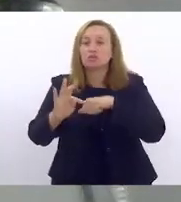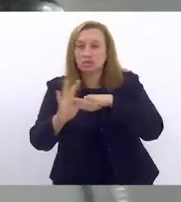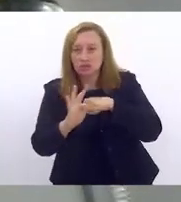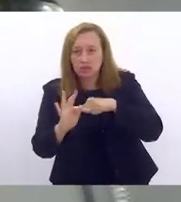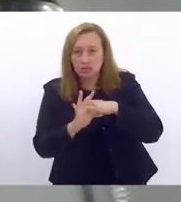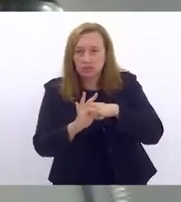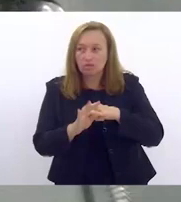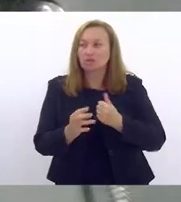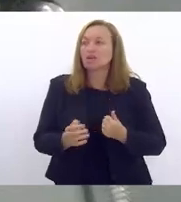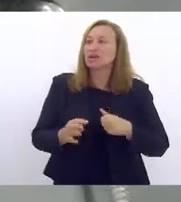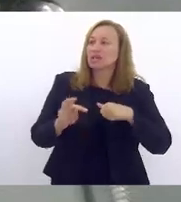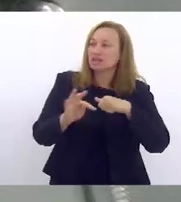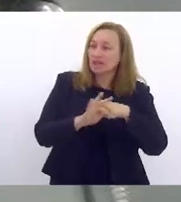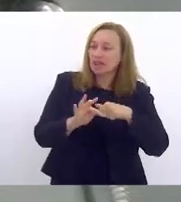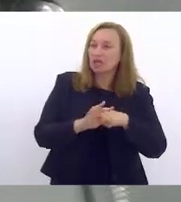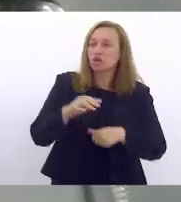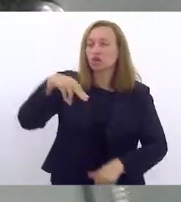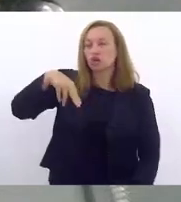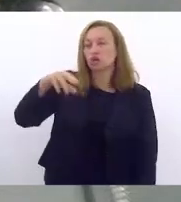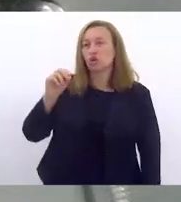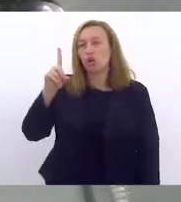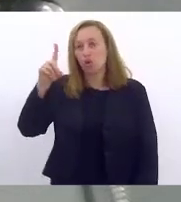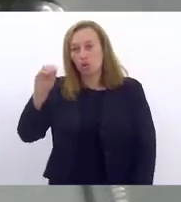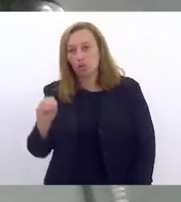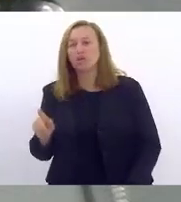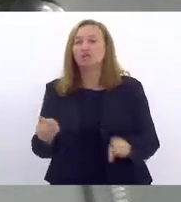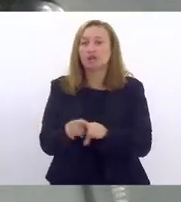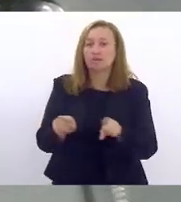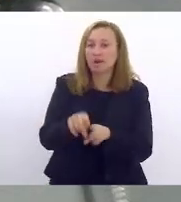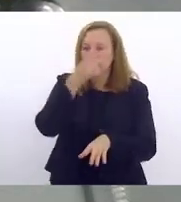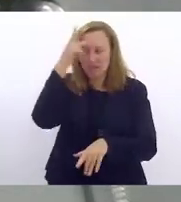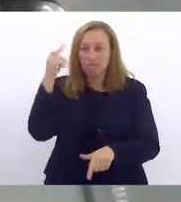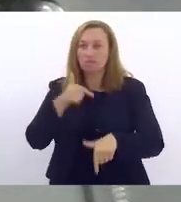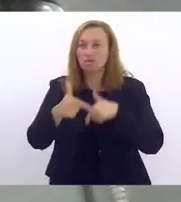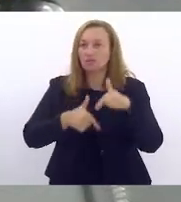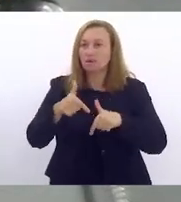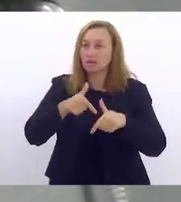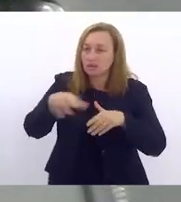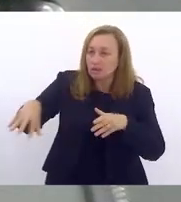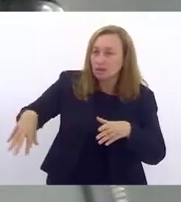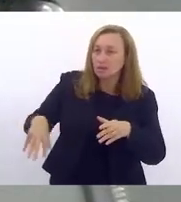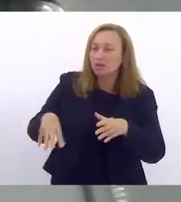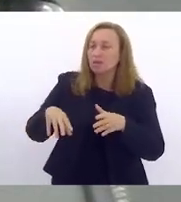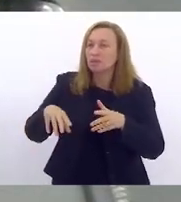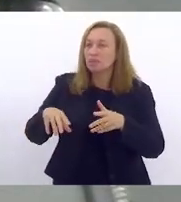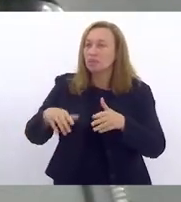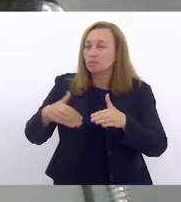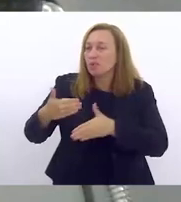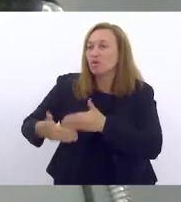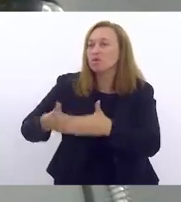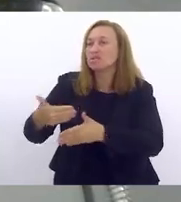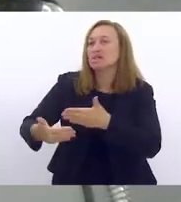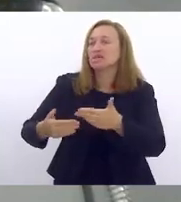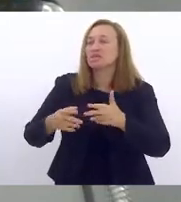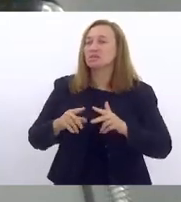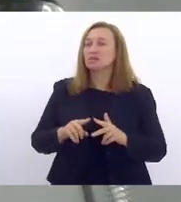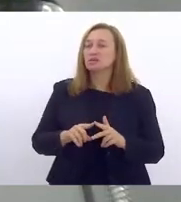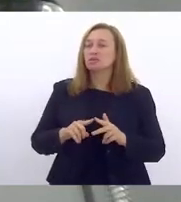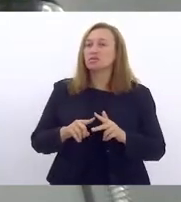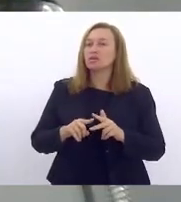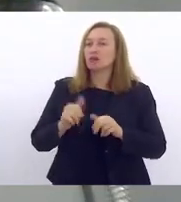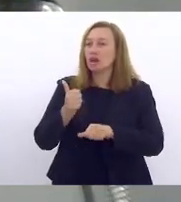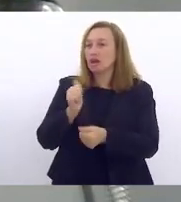os tecnólogos e todos aqueles trabalhadores que estão em processo de regulamentação da sua profissão